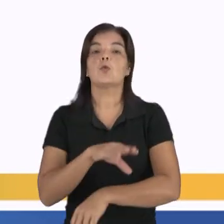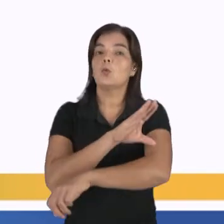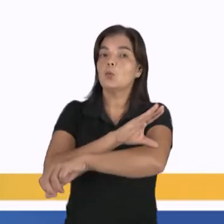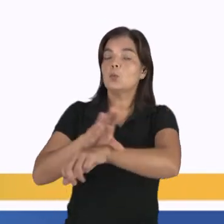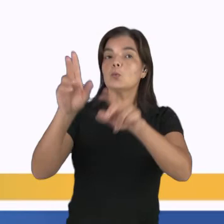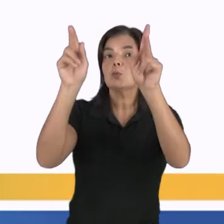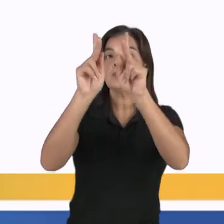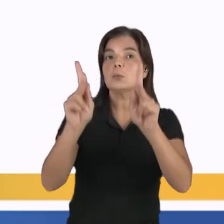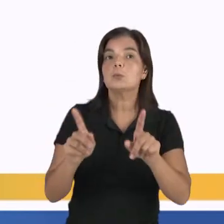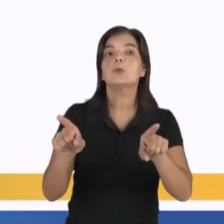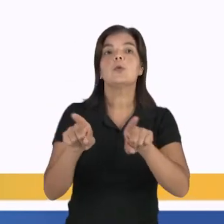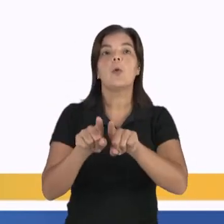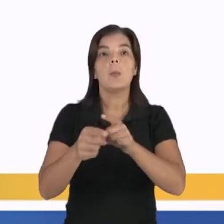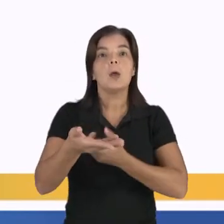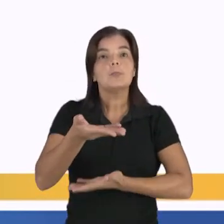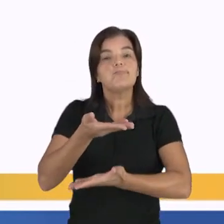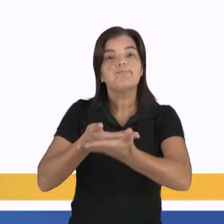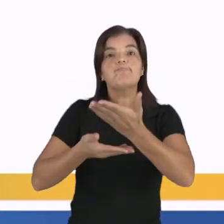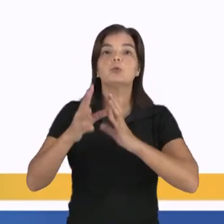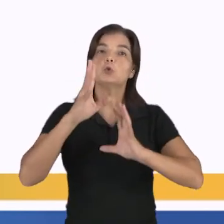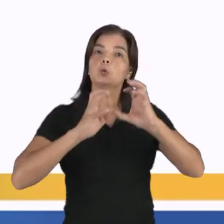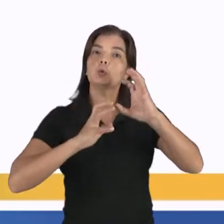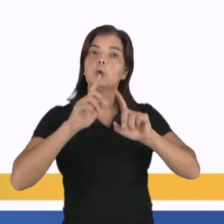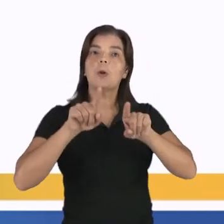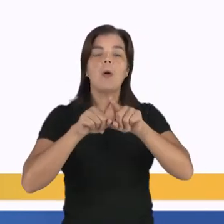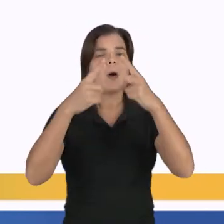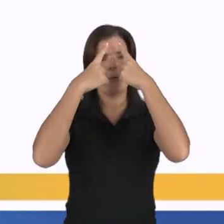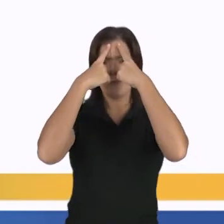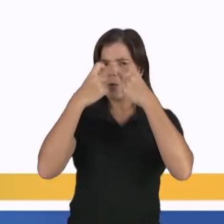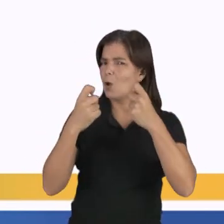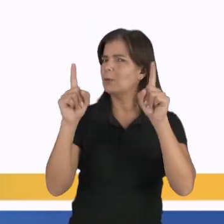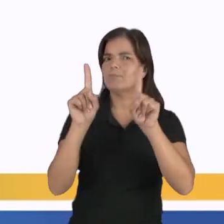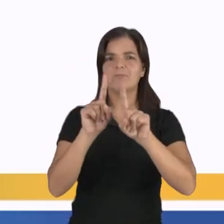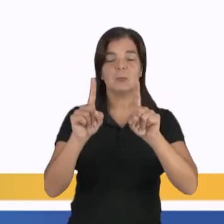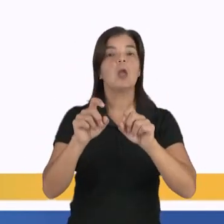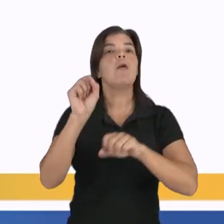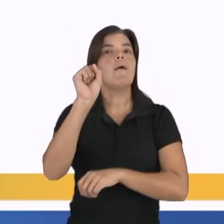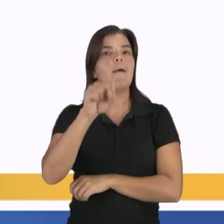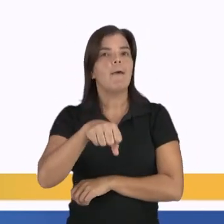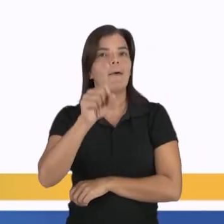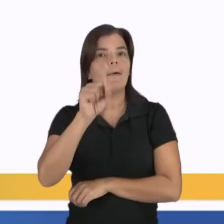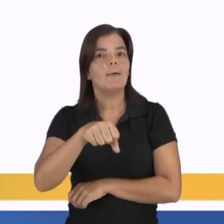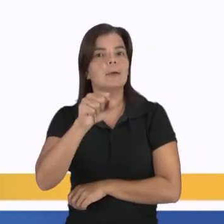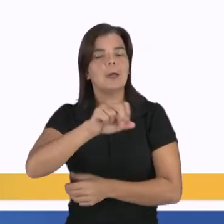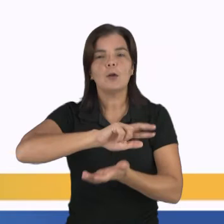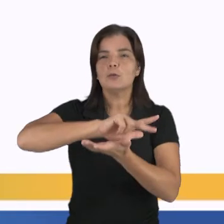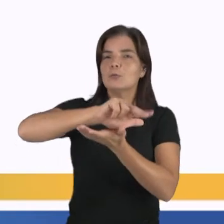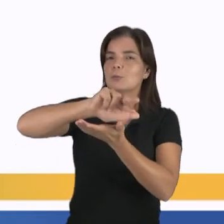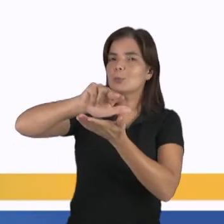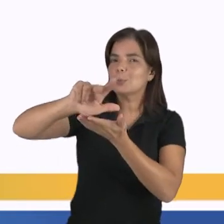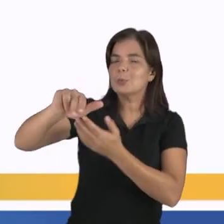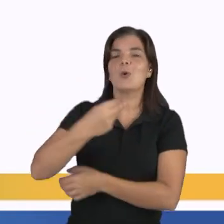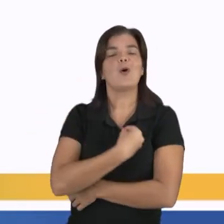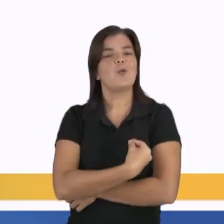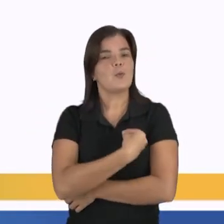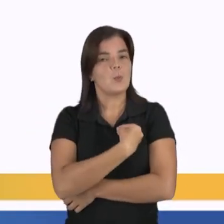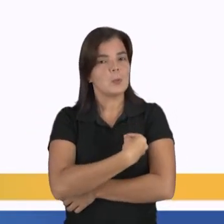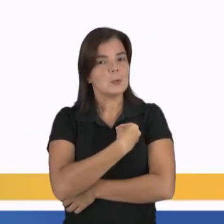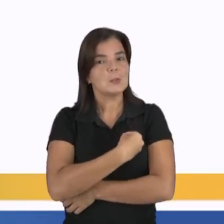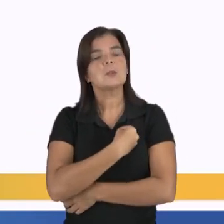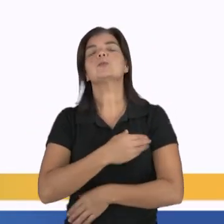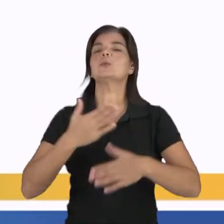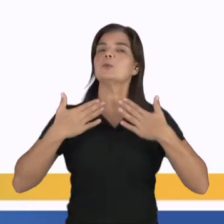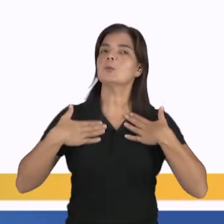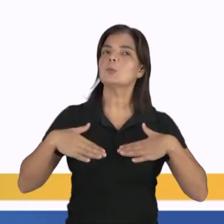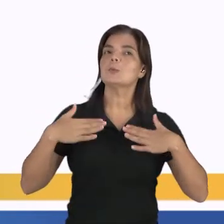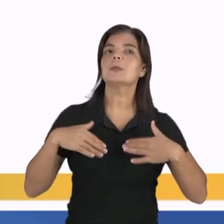paz, diálogo, mediação de conflitos, não a violência e sim a diversidade, a convivência pacífica,